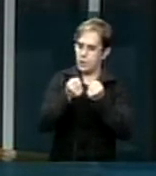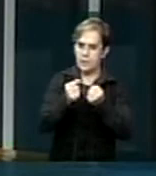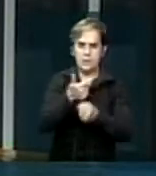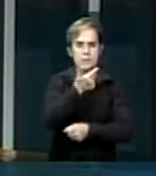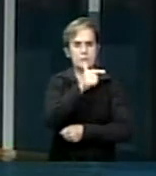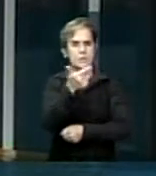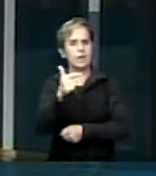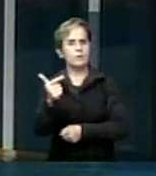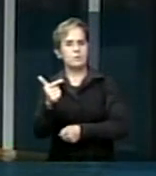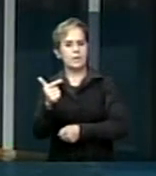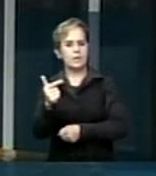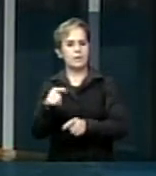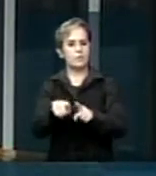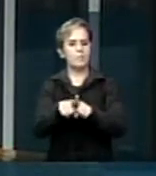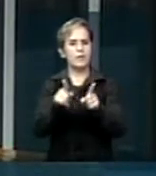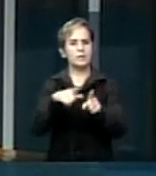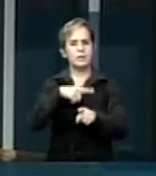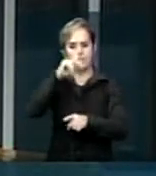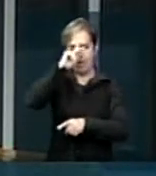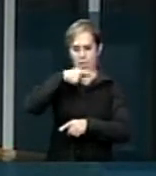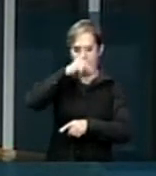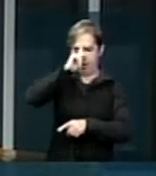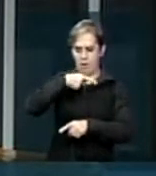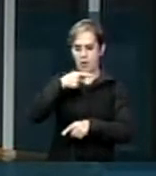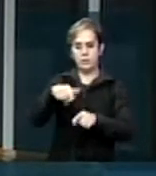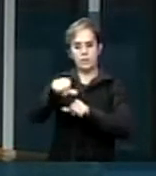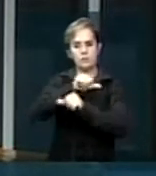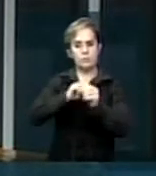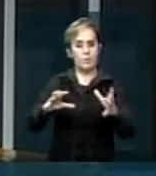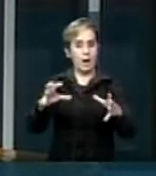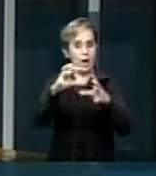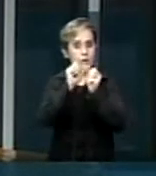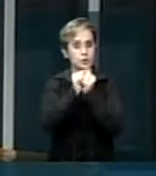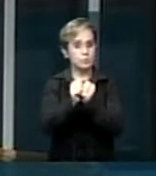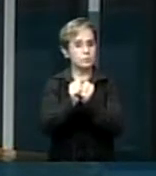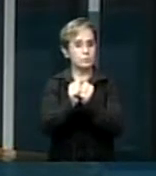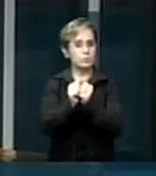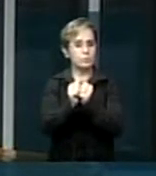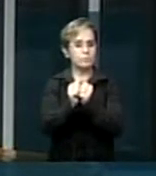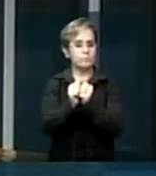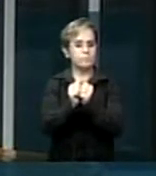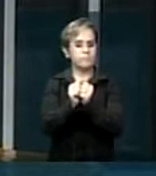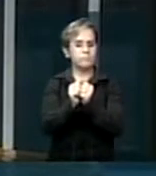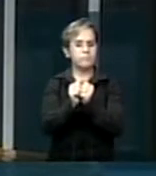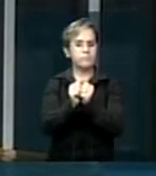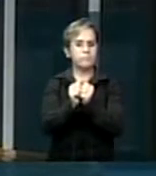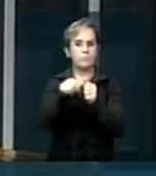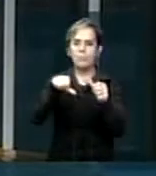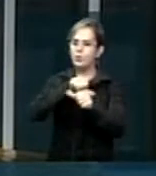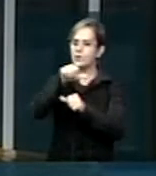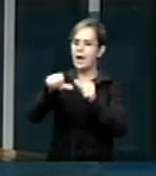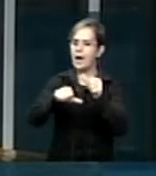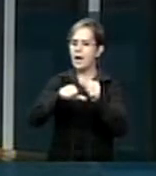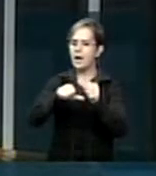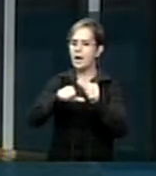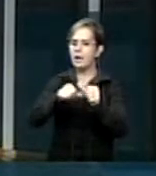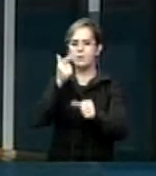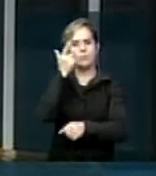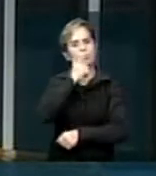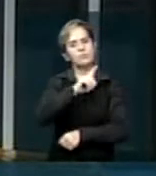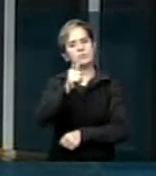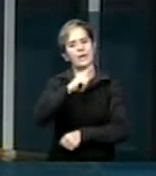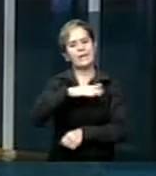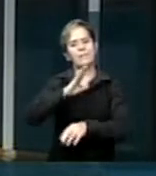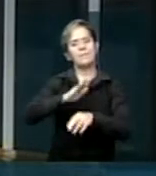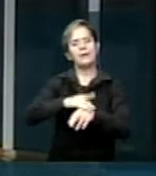em emendas individuais e coletivas, dificilmente iremos mudar a vida de mais de 1 milhão de pessoas que vivem